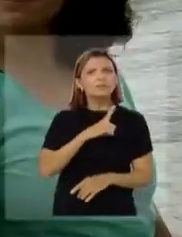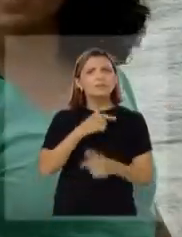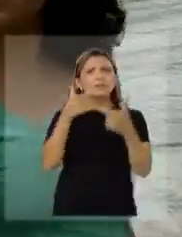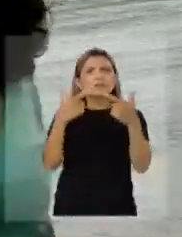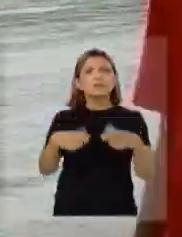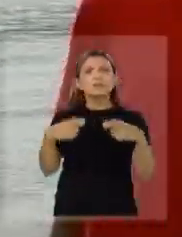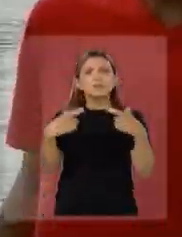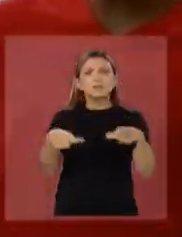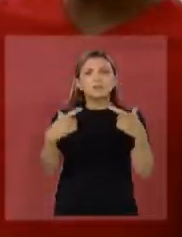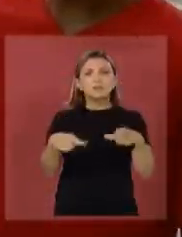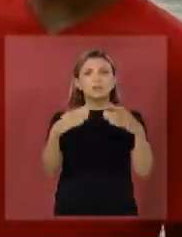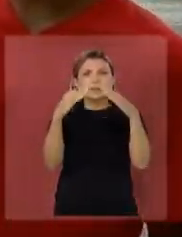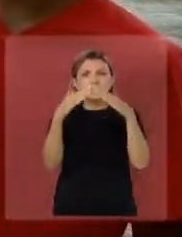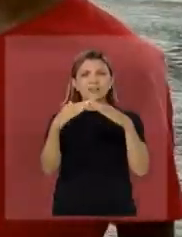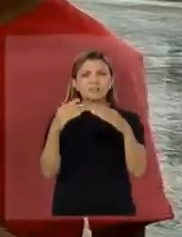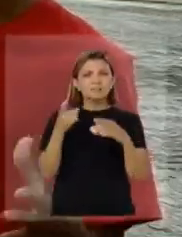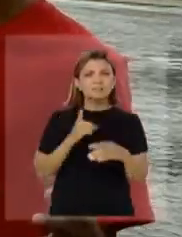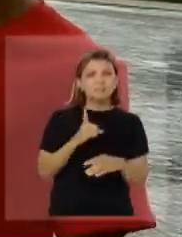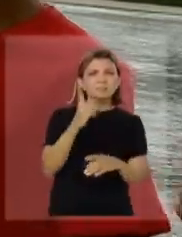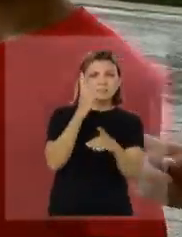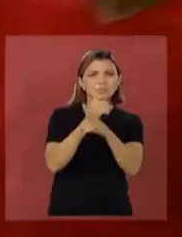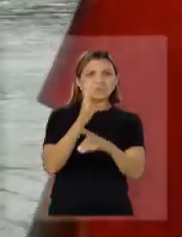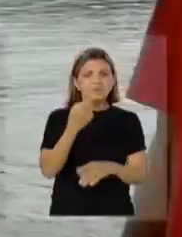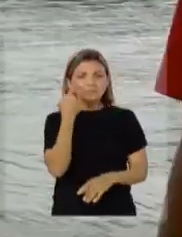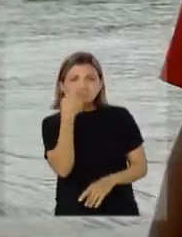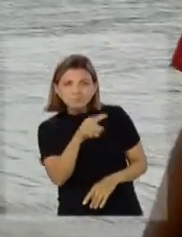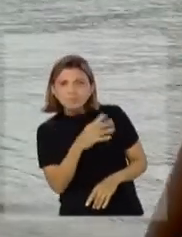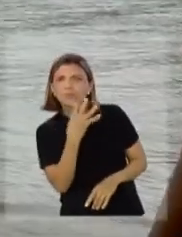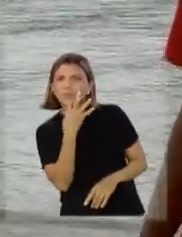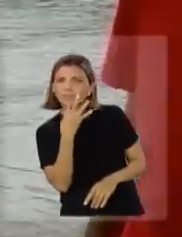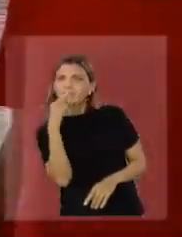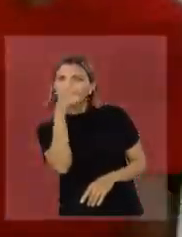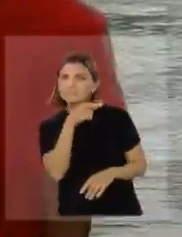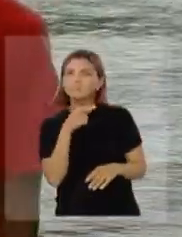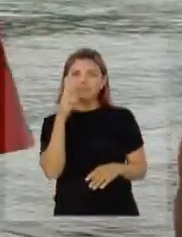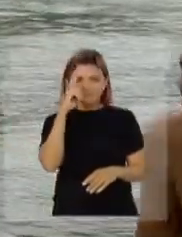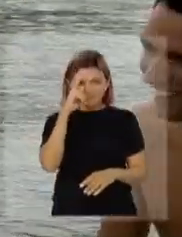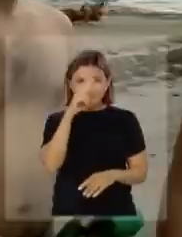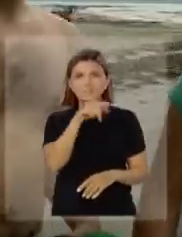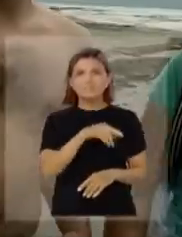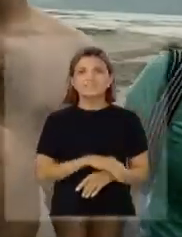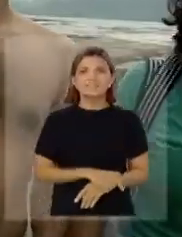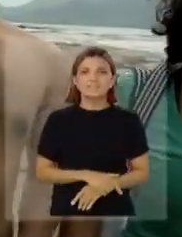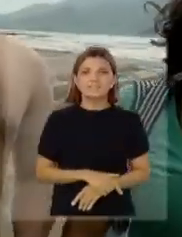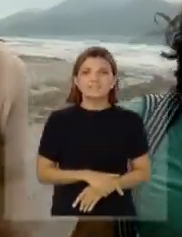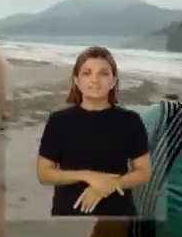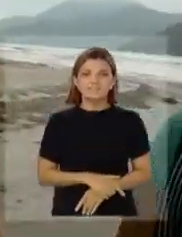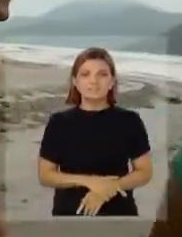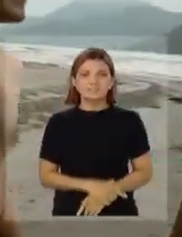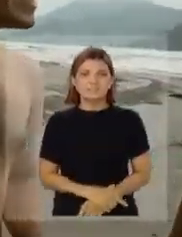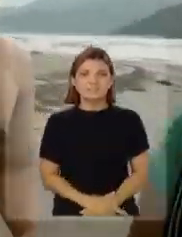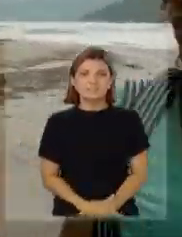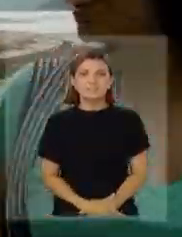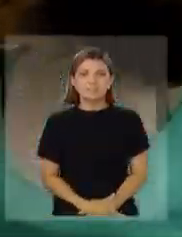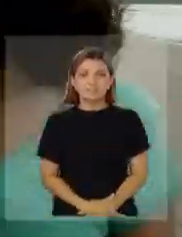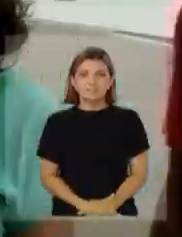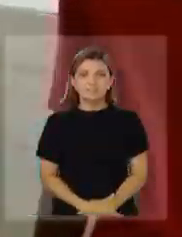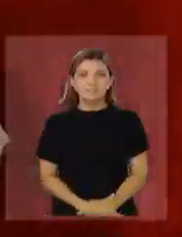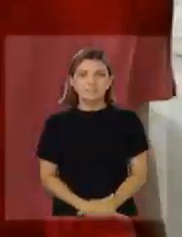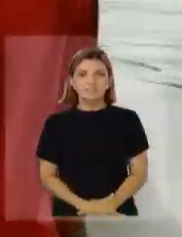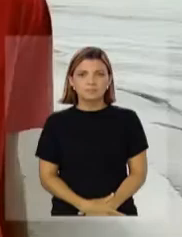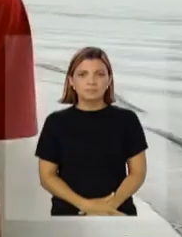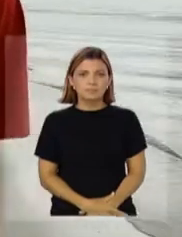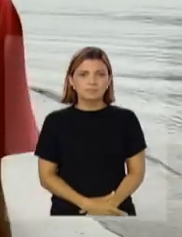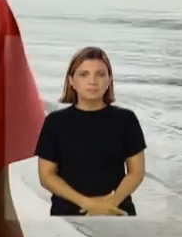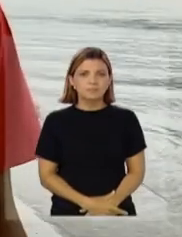lá na Vila de Pixinguaba. Primeiro eu vi sua bolsa, de longe. Aí eu reconheci você. O Marquinho é dos nossos. Ô,